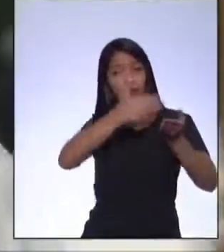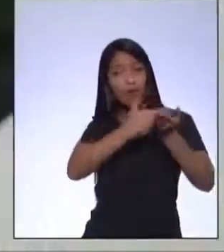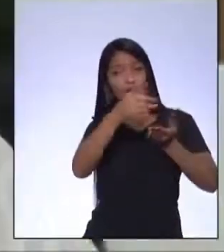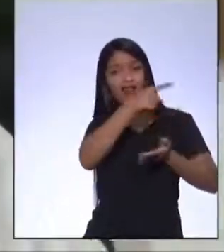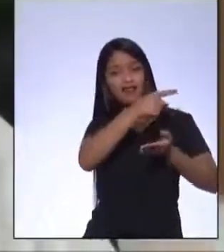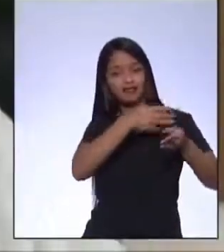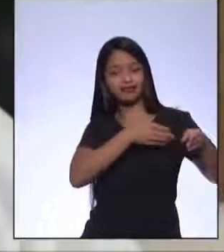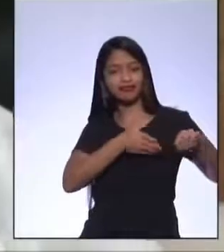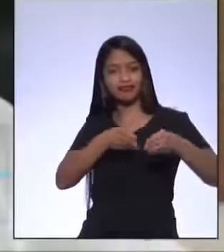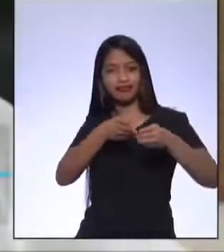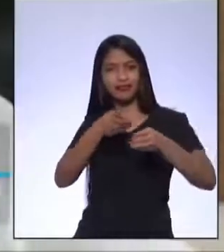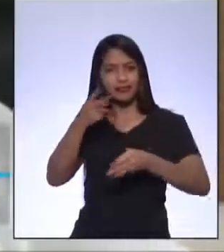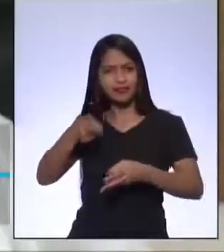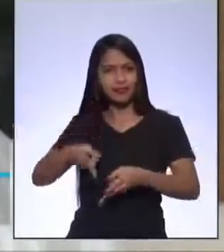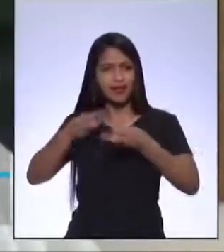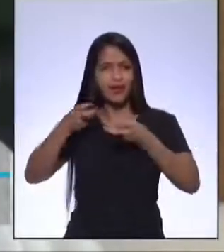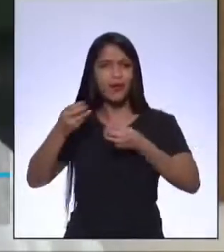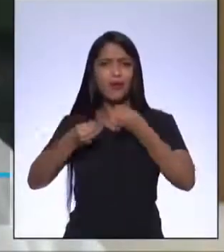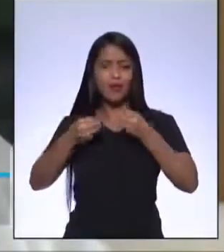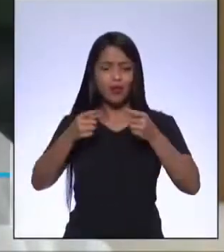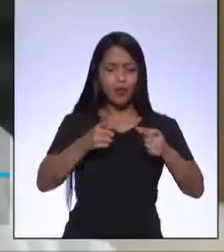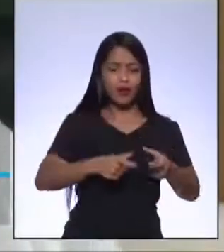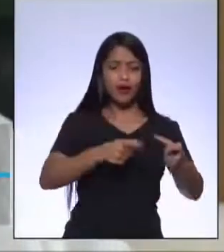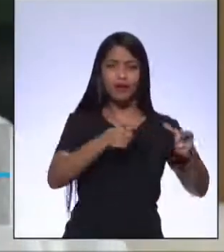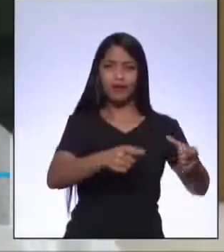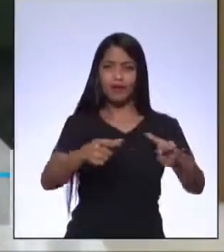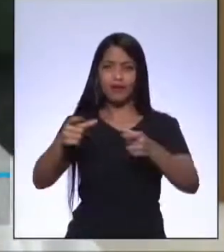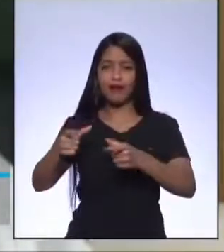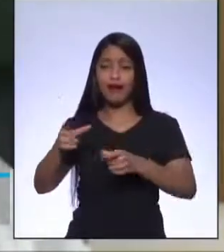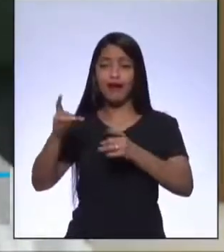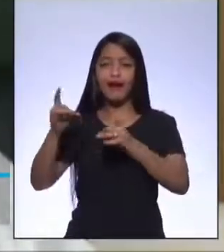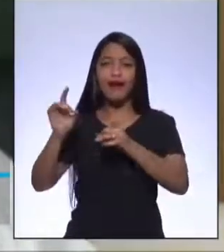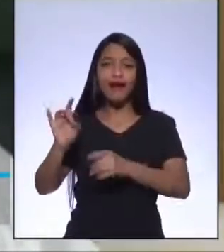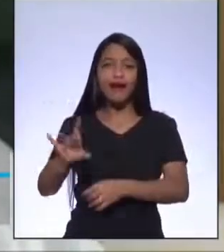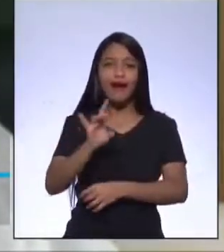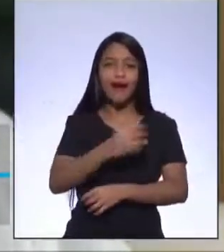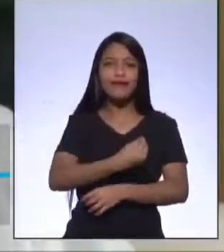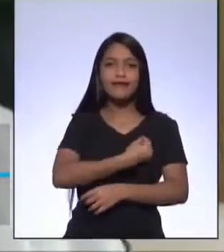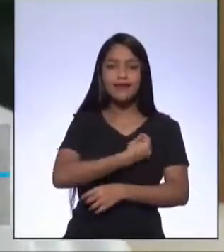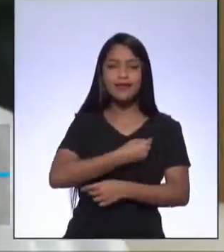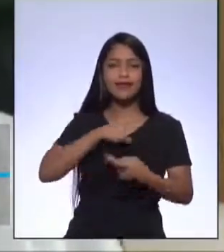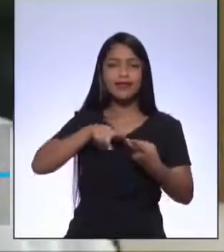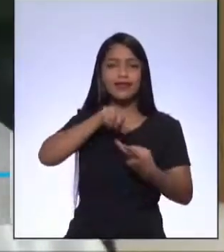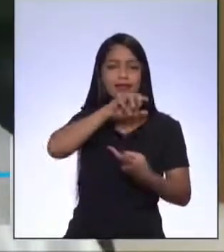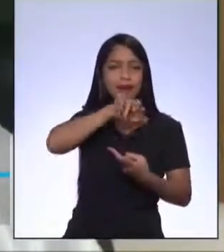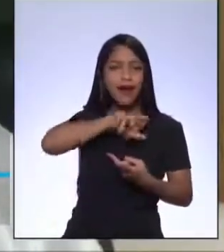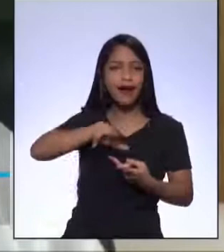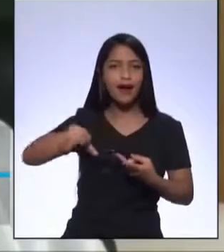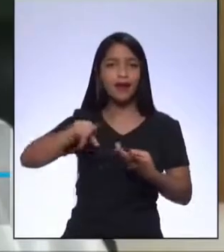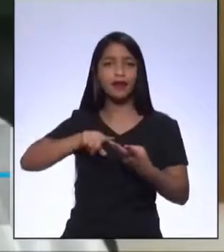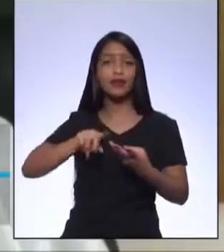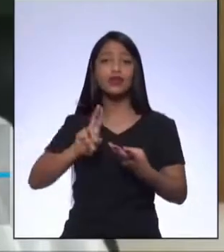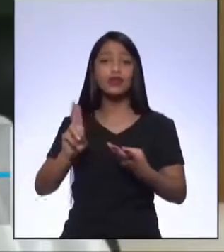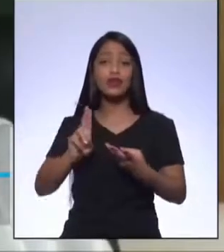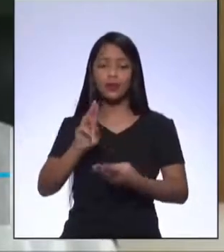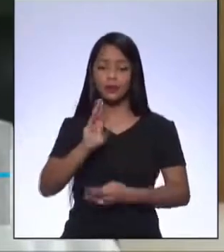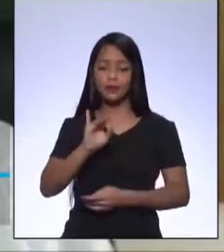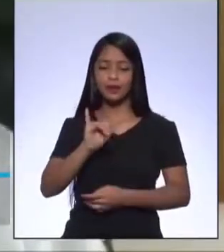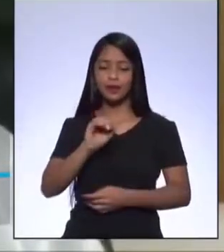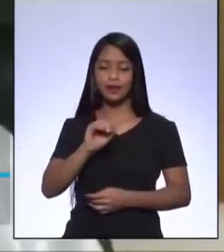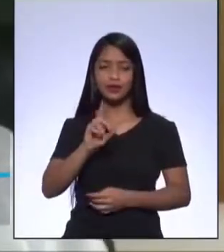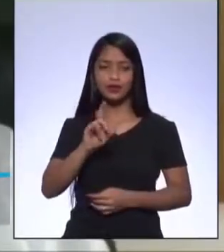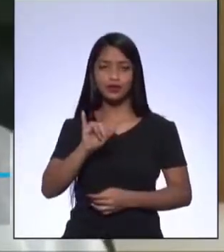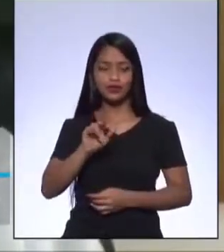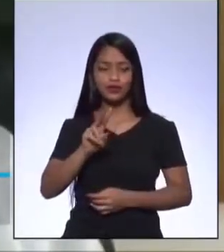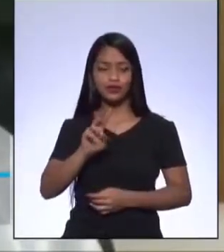olha a dinâmica, né, para surgir vida, para surgir a diversidade de vida que a gente chama de biodiversidade. Isso